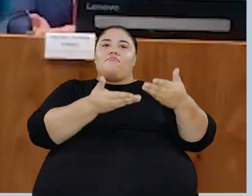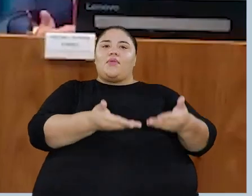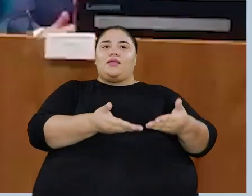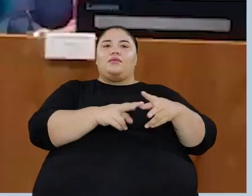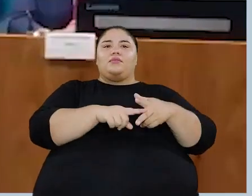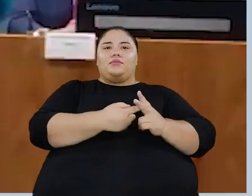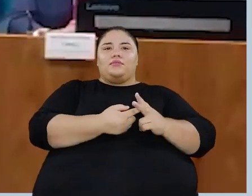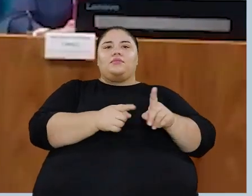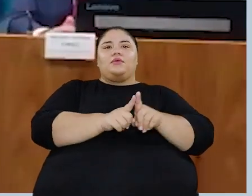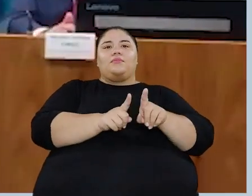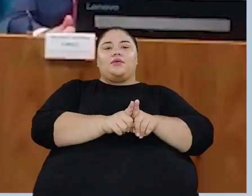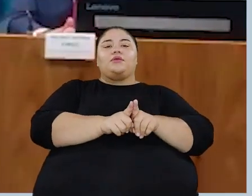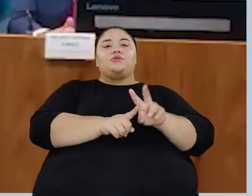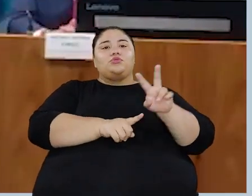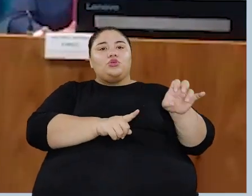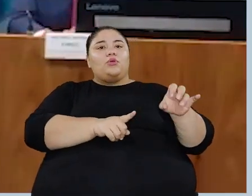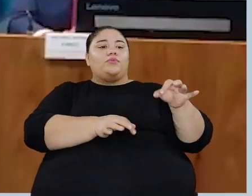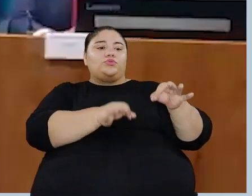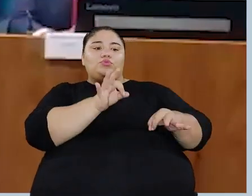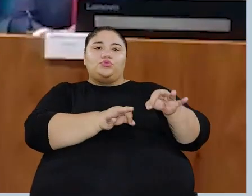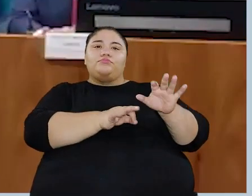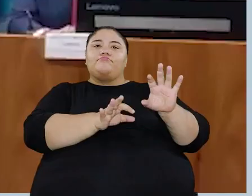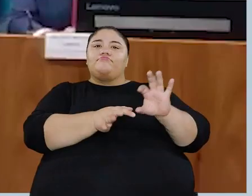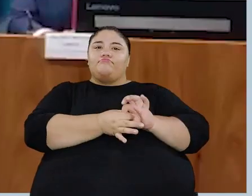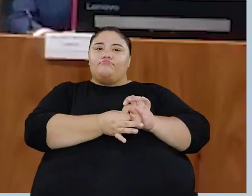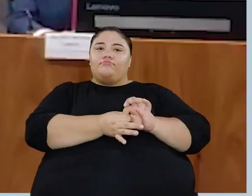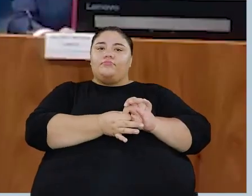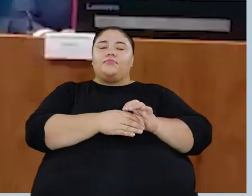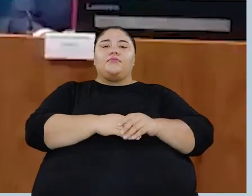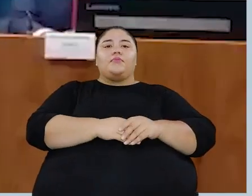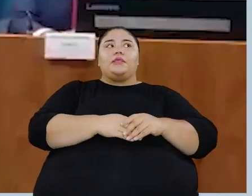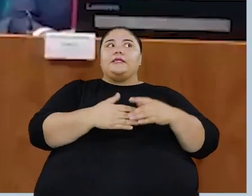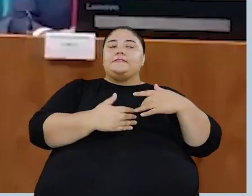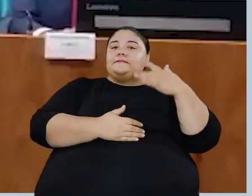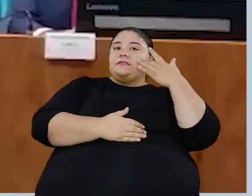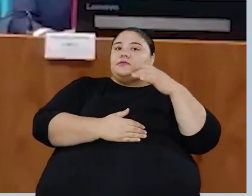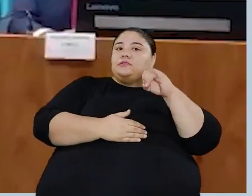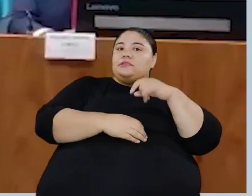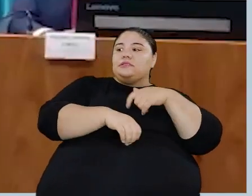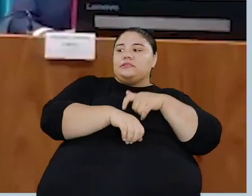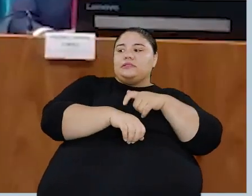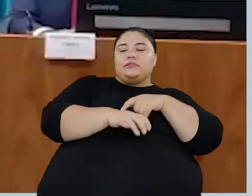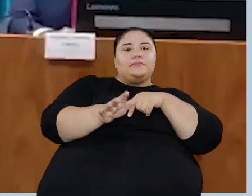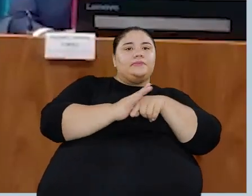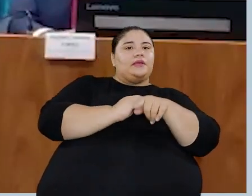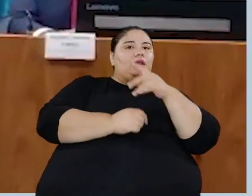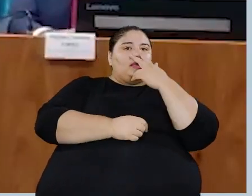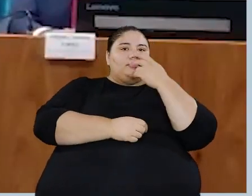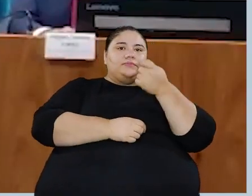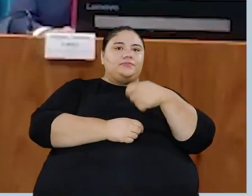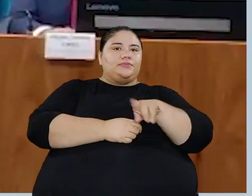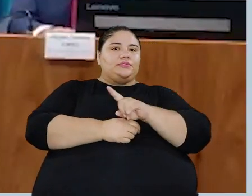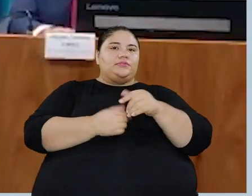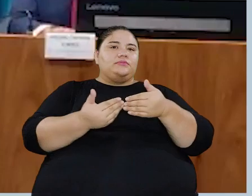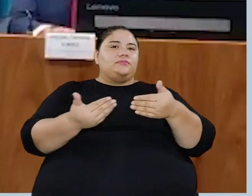né, desta reforma, sobre o aspecto da judicialização, eu não sei se teremos, eu acredito que não